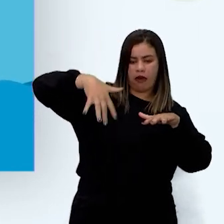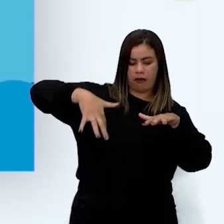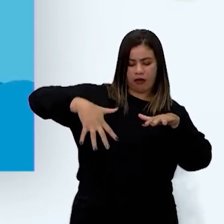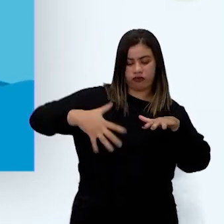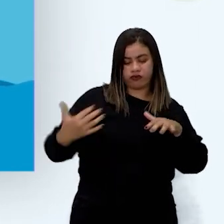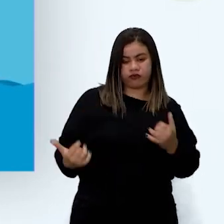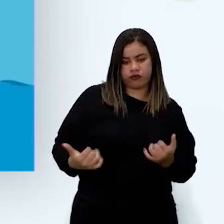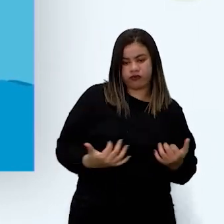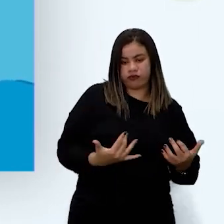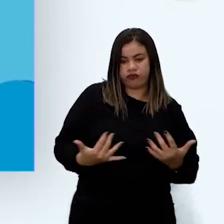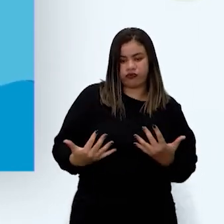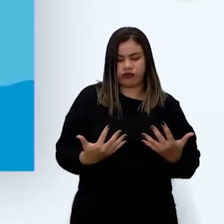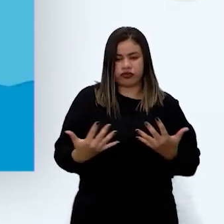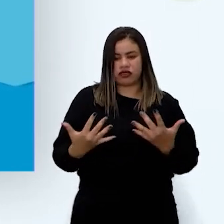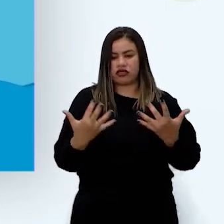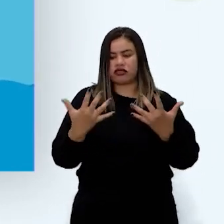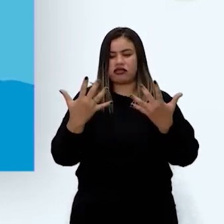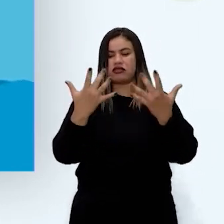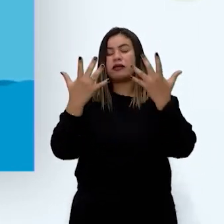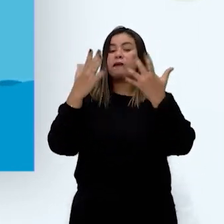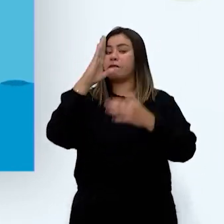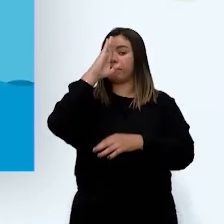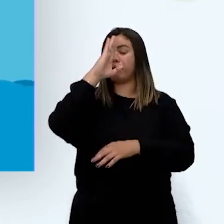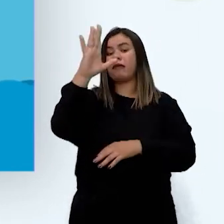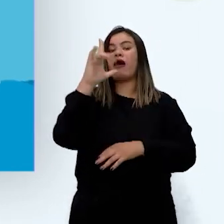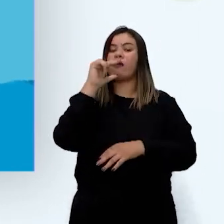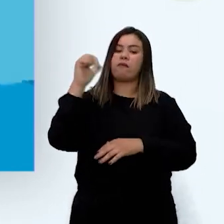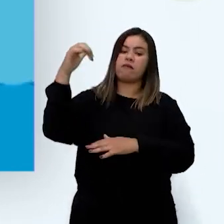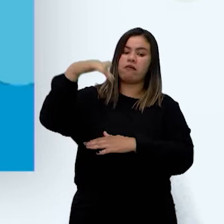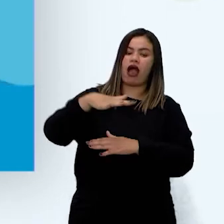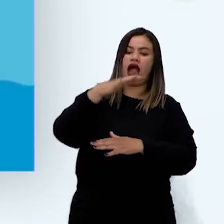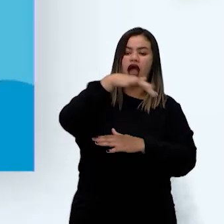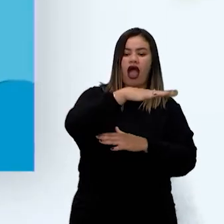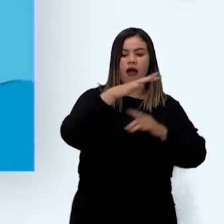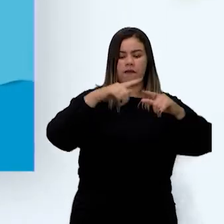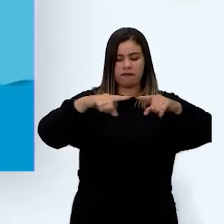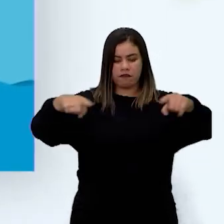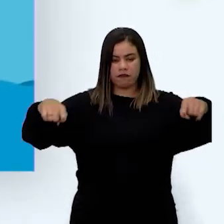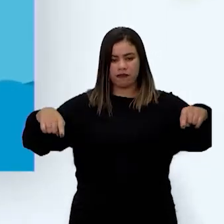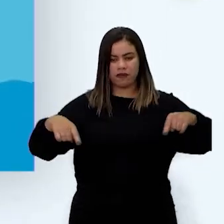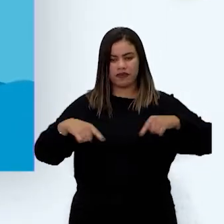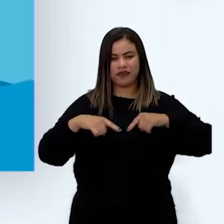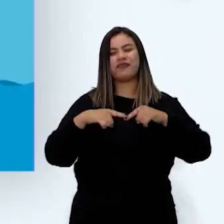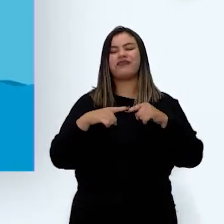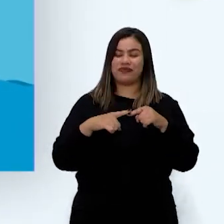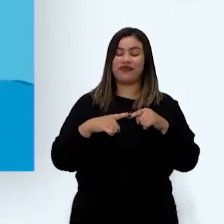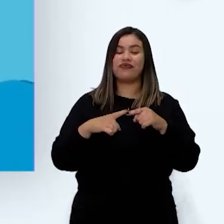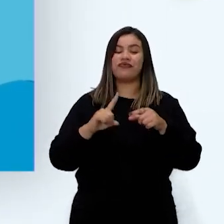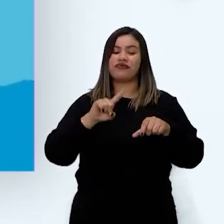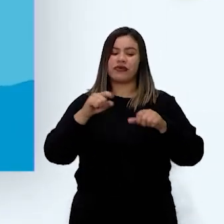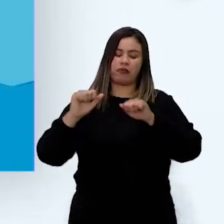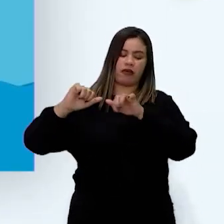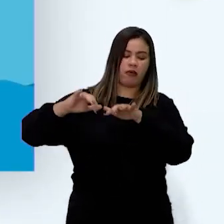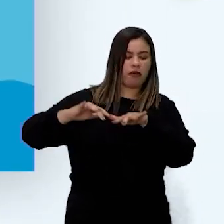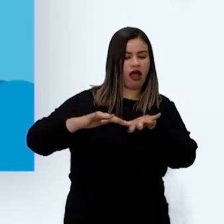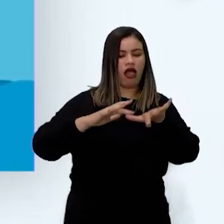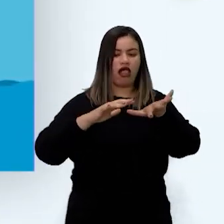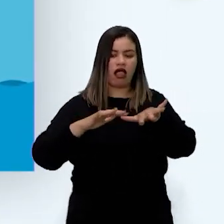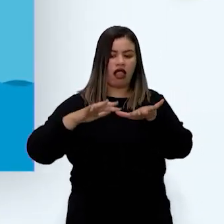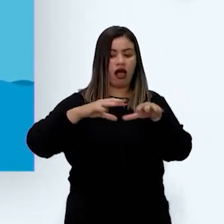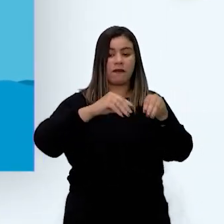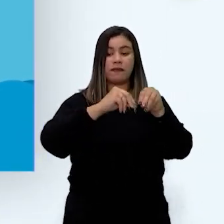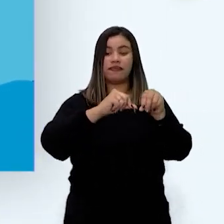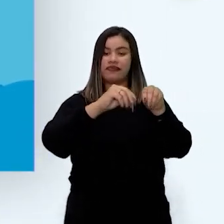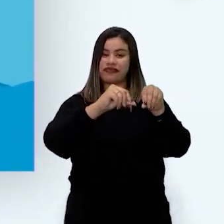evapore, especialmente dos oceanos, embora também de lagos e rios. Essa água retorna para os continentes e ilhas, ou para